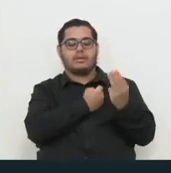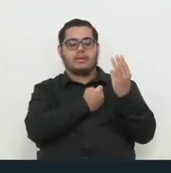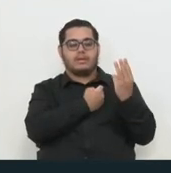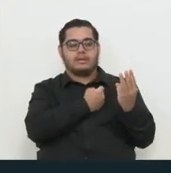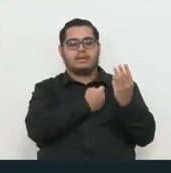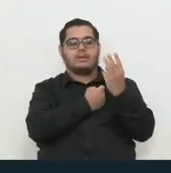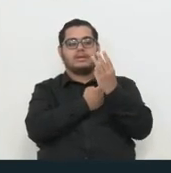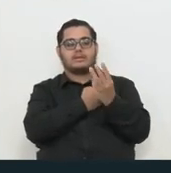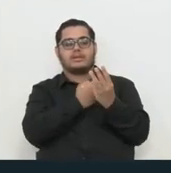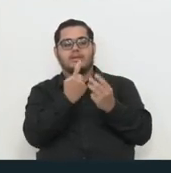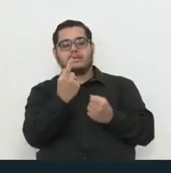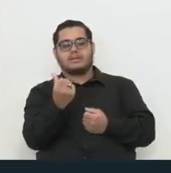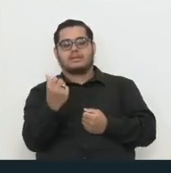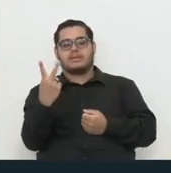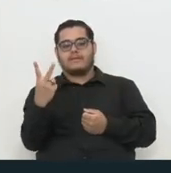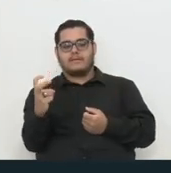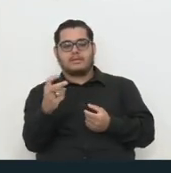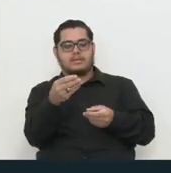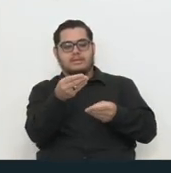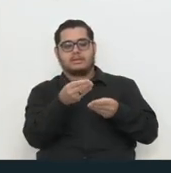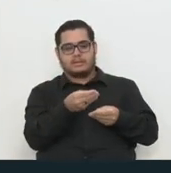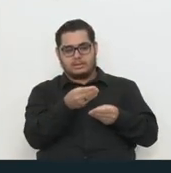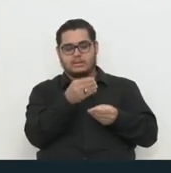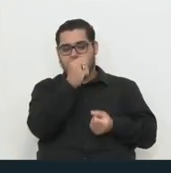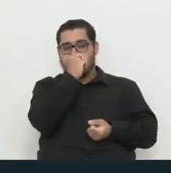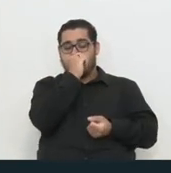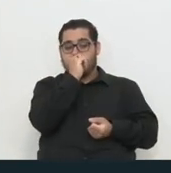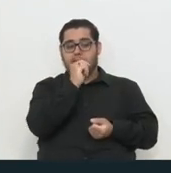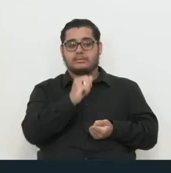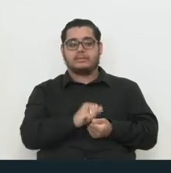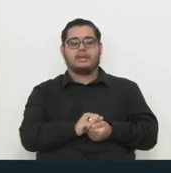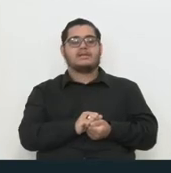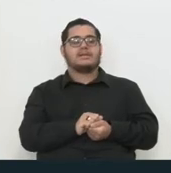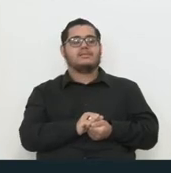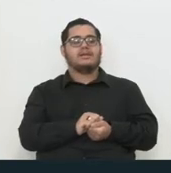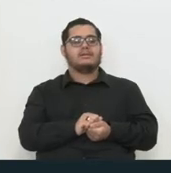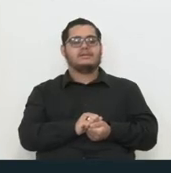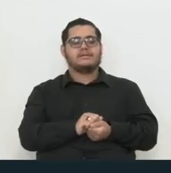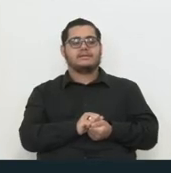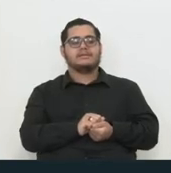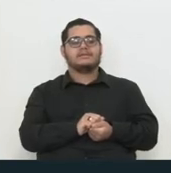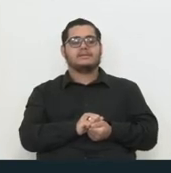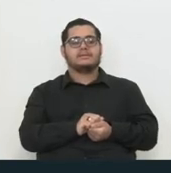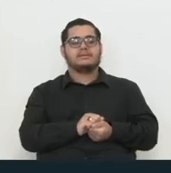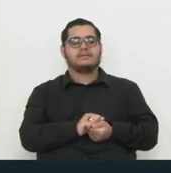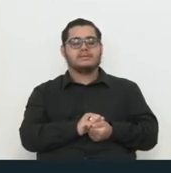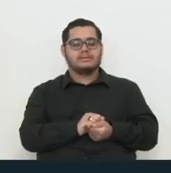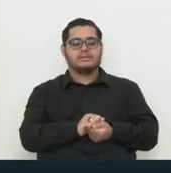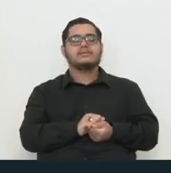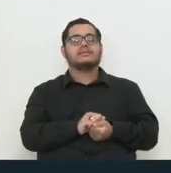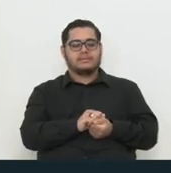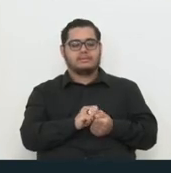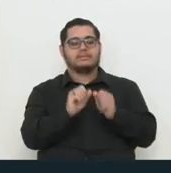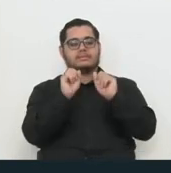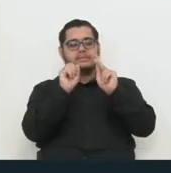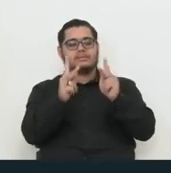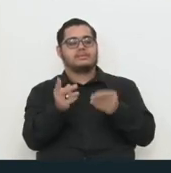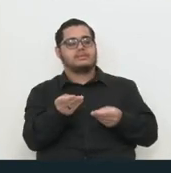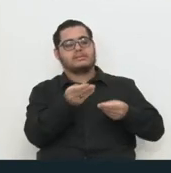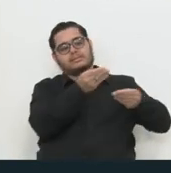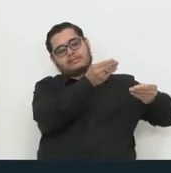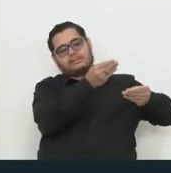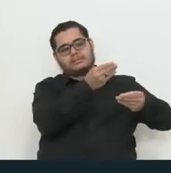por gentileza o pedido de vossa excelência a peça Diretoria de plenária que encaminhei para o vereador